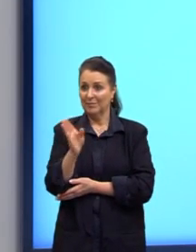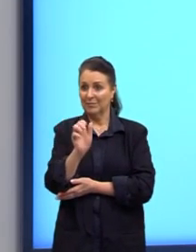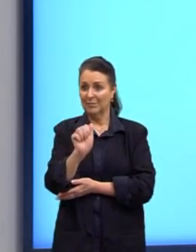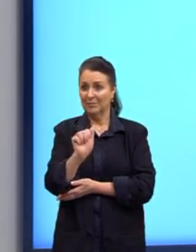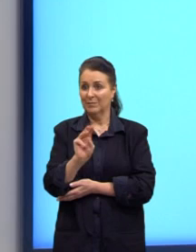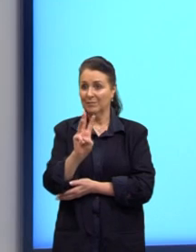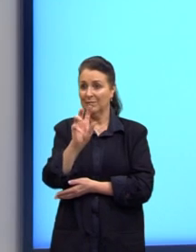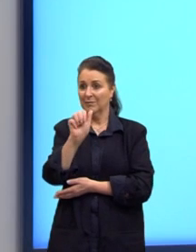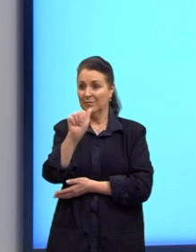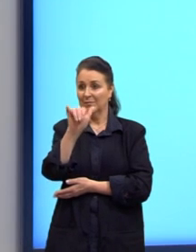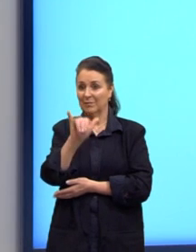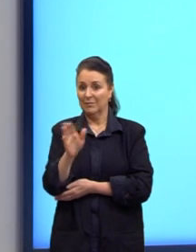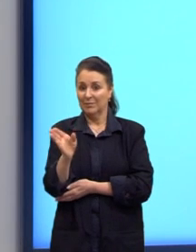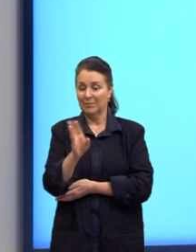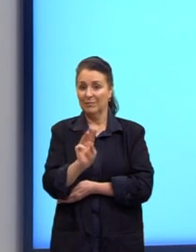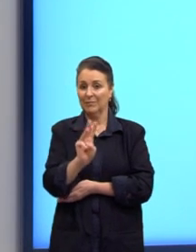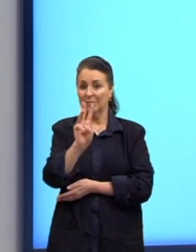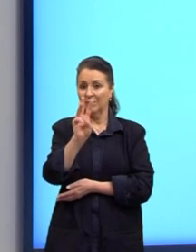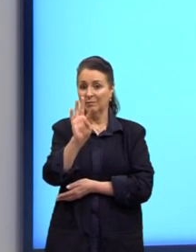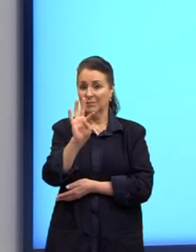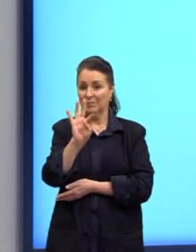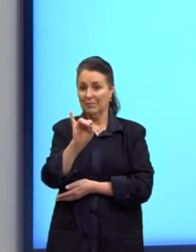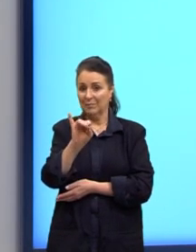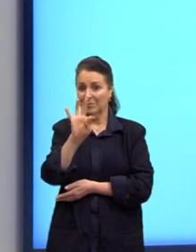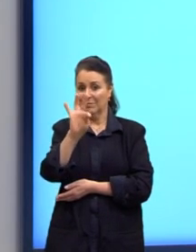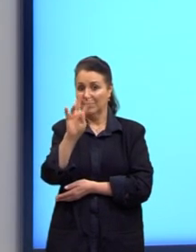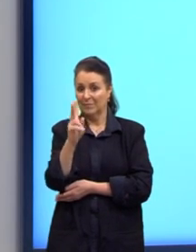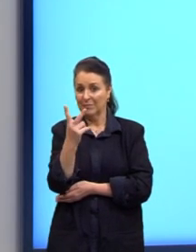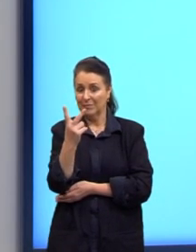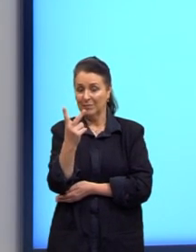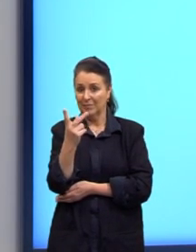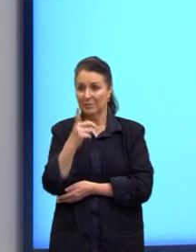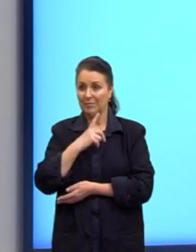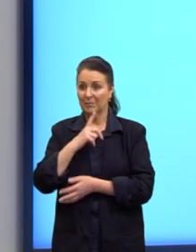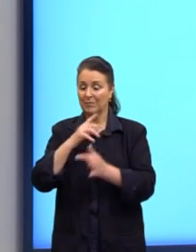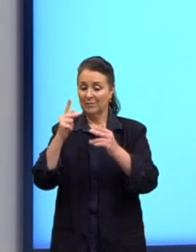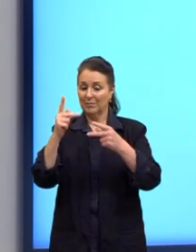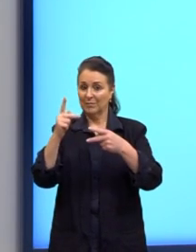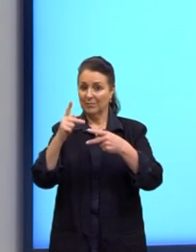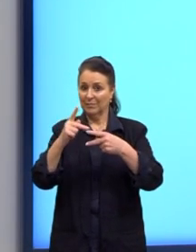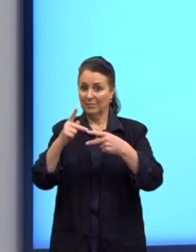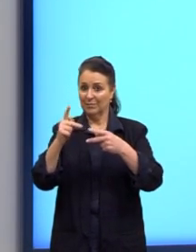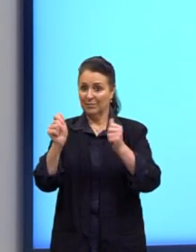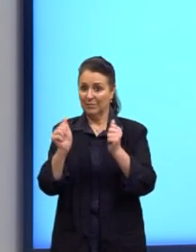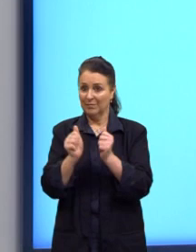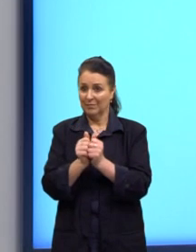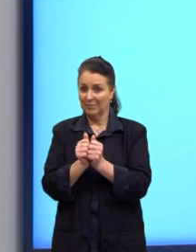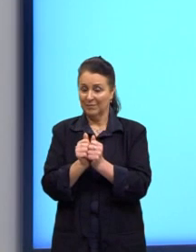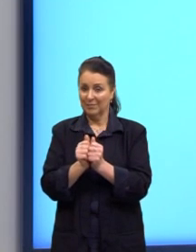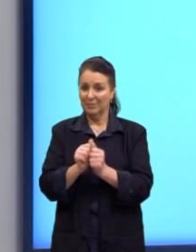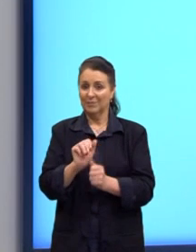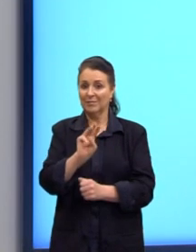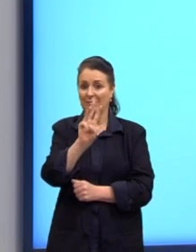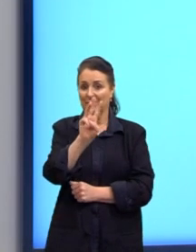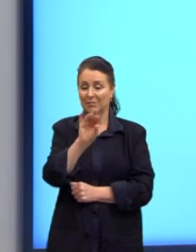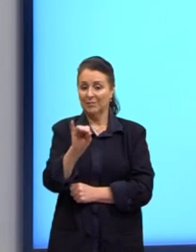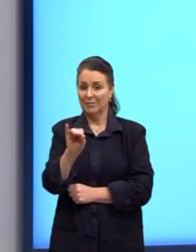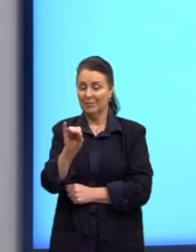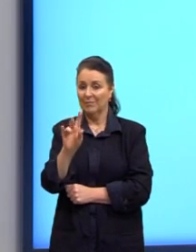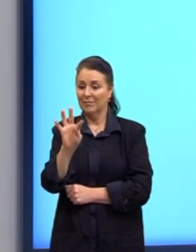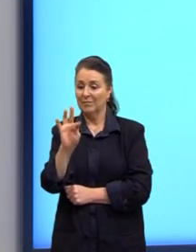o que era Way com esse com essa preposiçãozinha aqui ó o w i t h